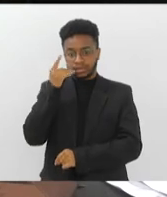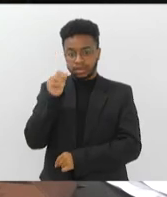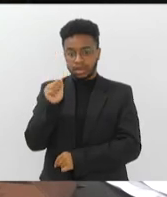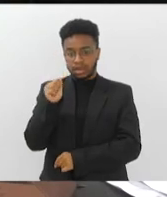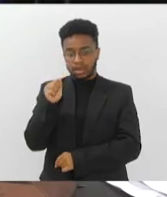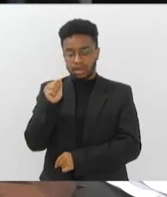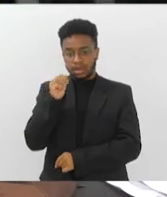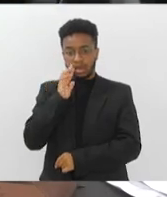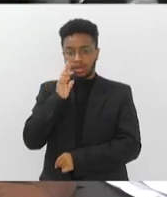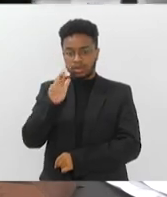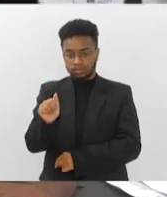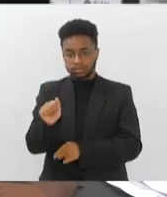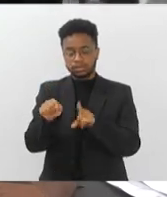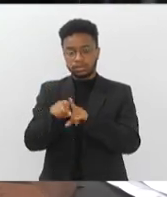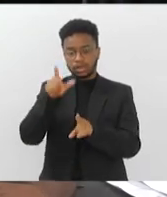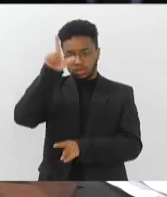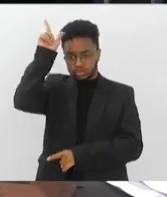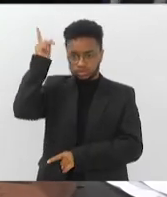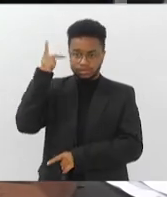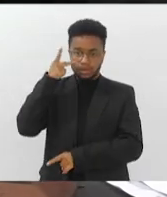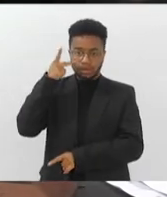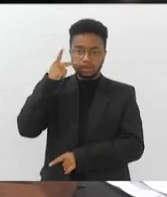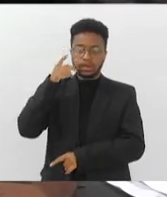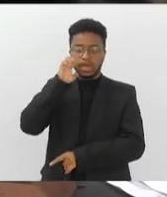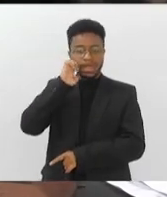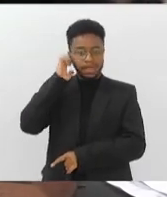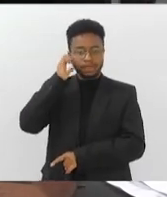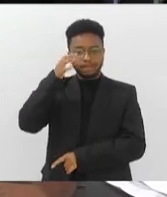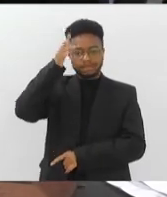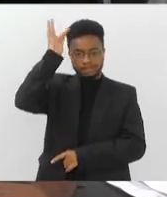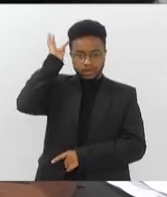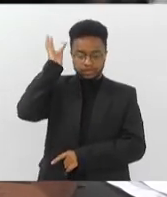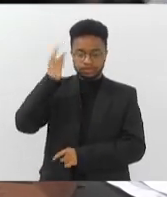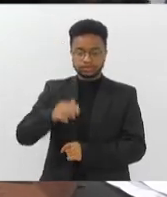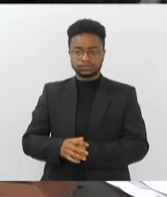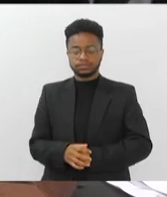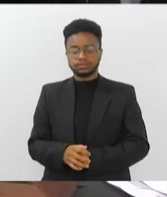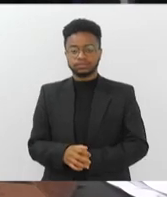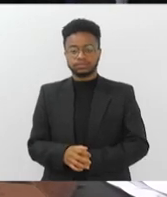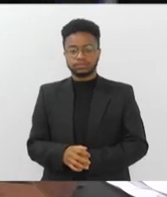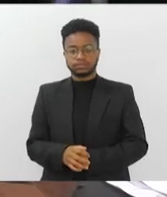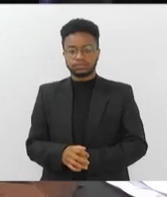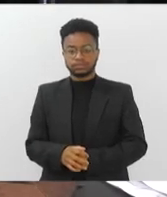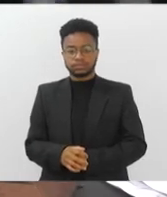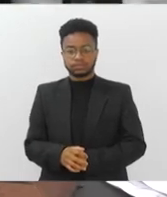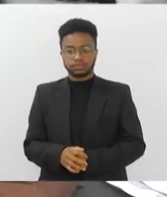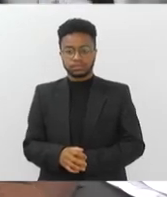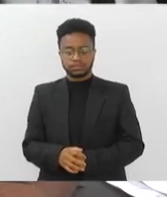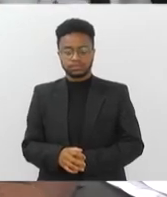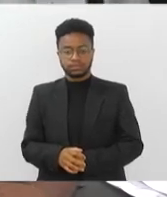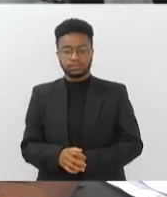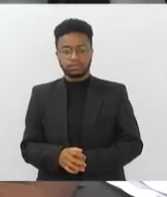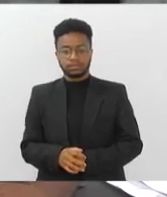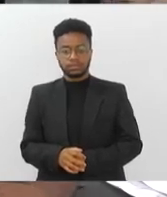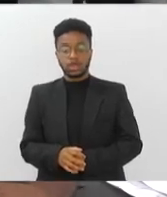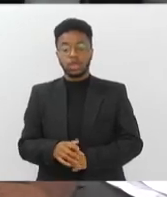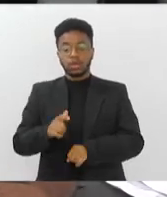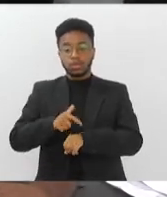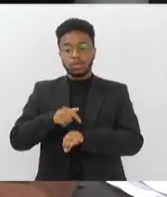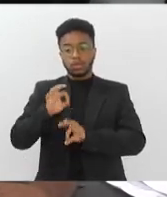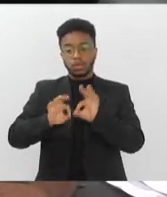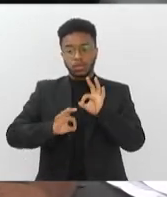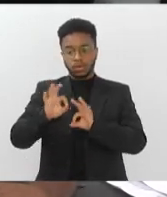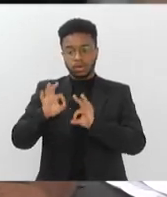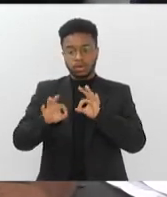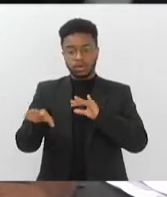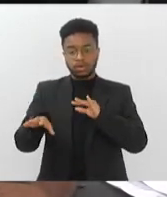Paulo, deputada Érica, deputado Fred, que estão na própria confecção da emenda, deputado Luiz